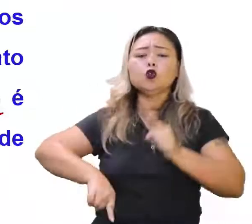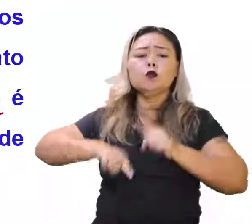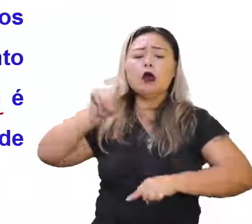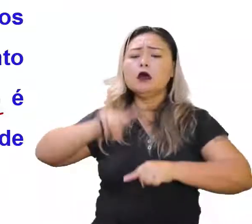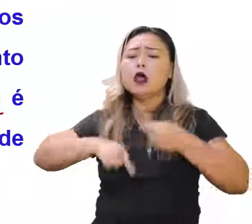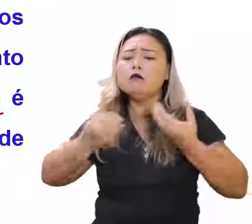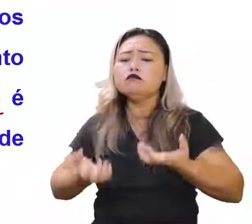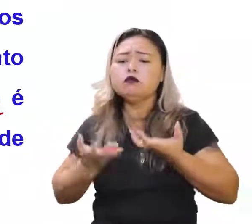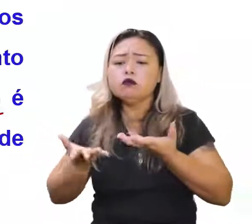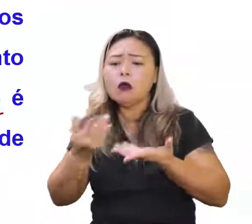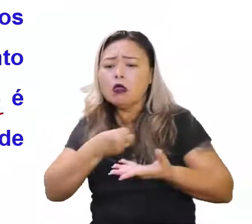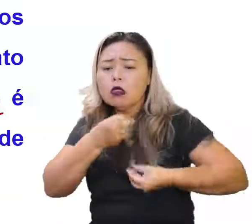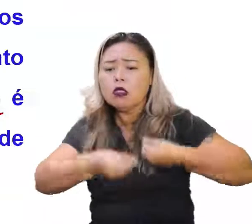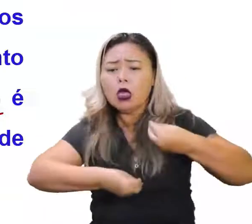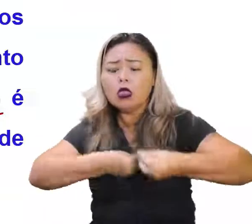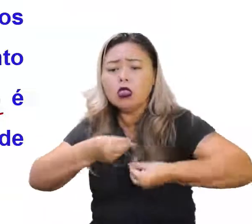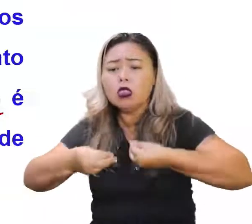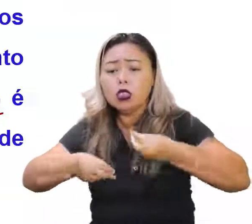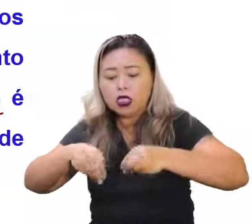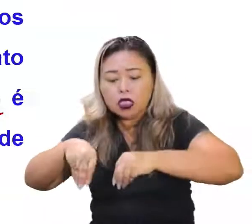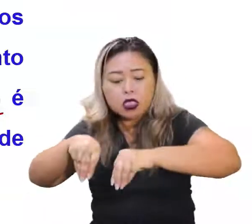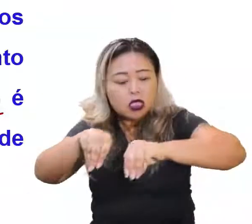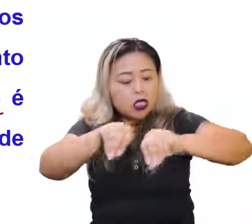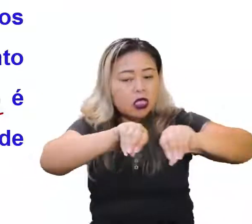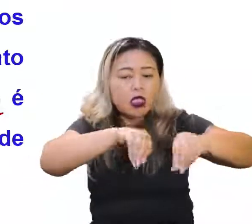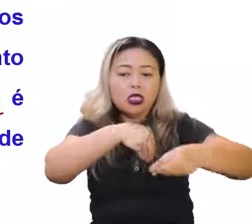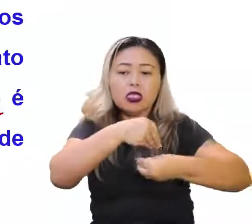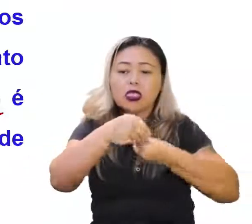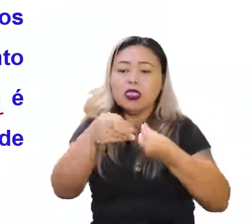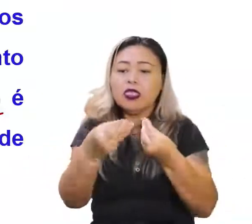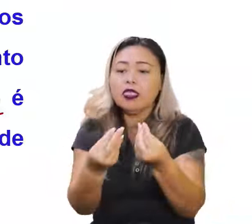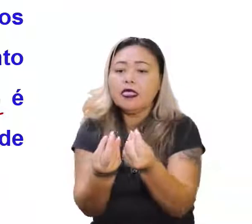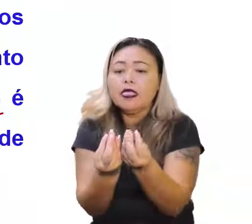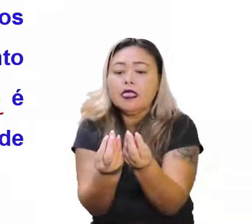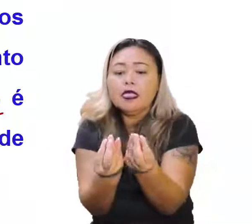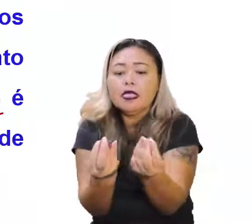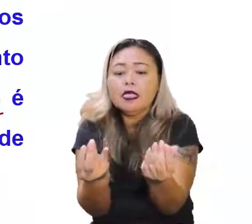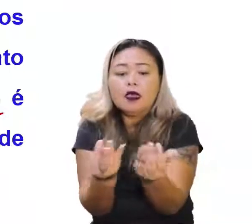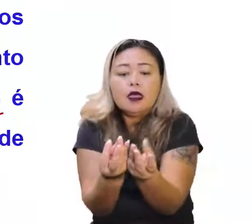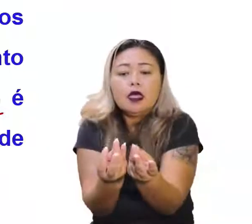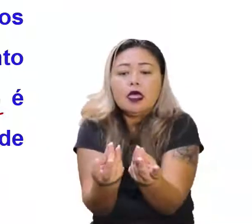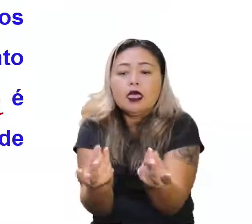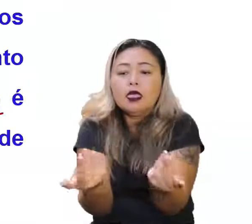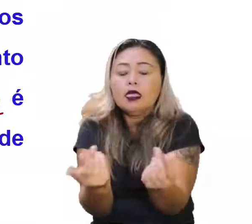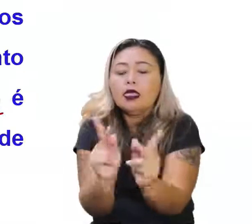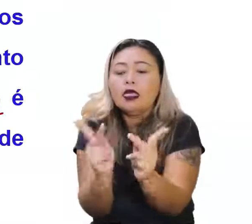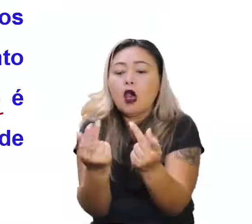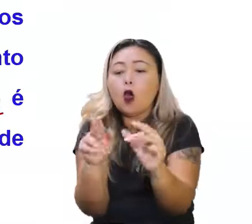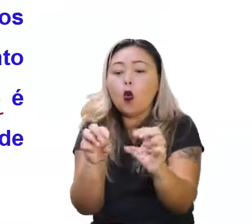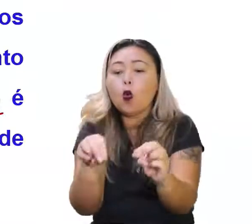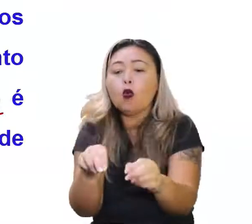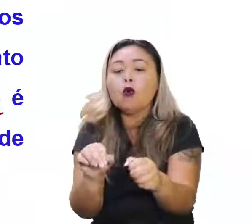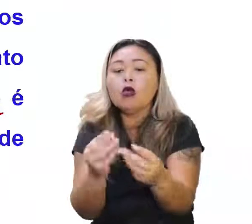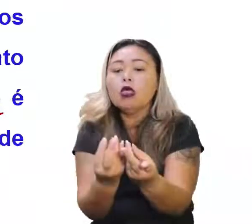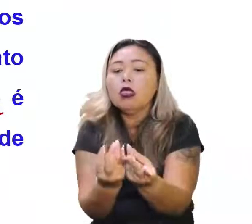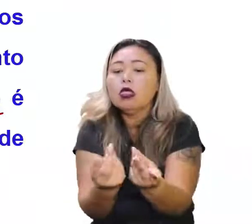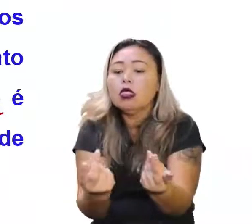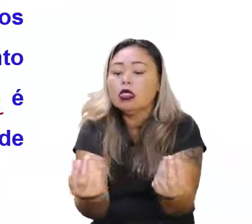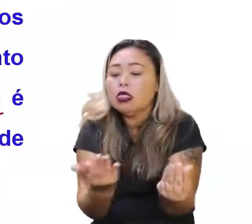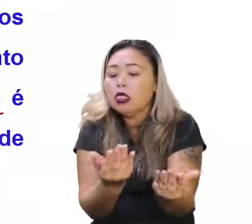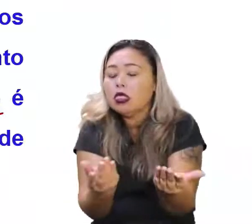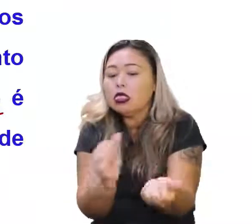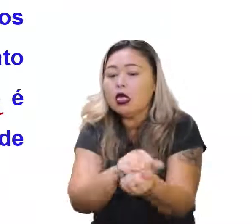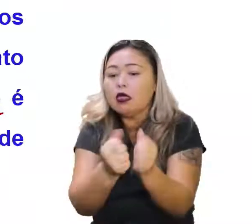adubação. Claro que passa por um processo de decomposição. Passa o processo que a gente fala o humus, né? Produção, fazer a